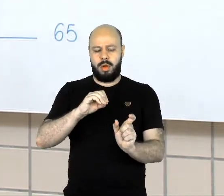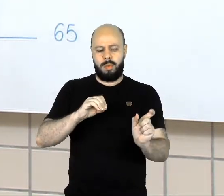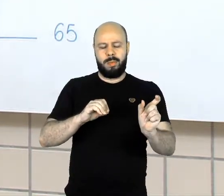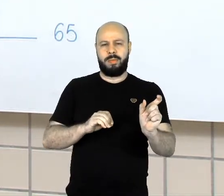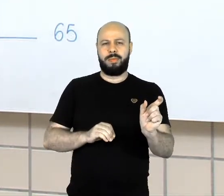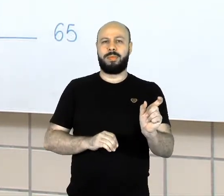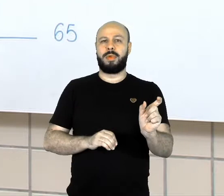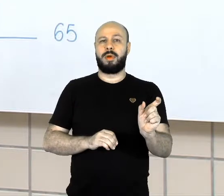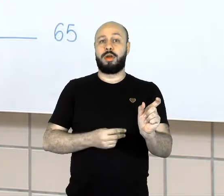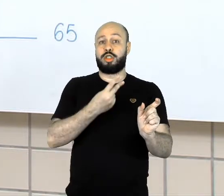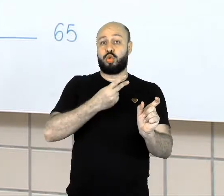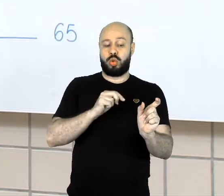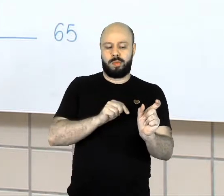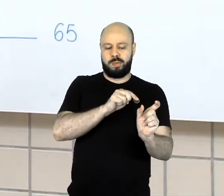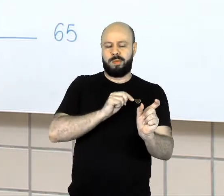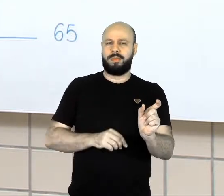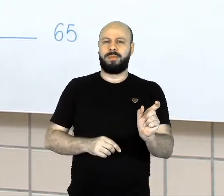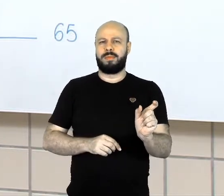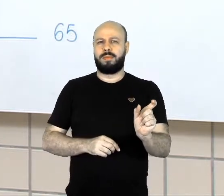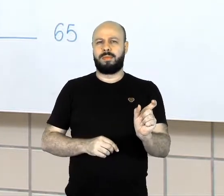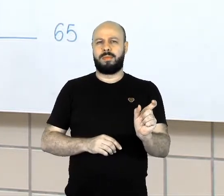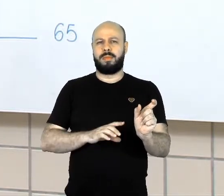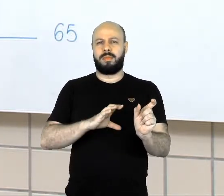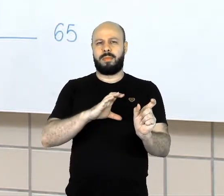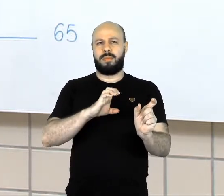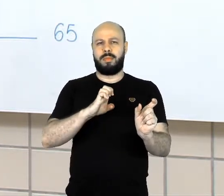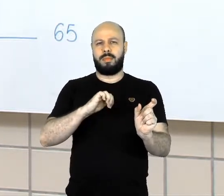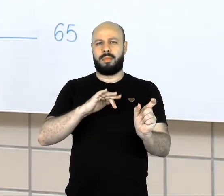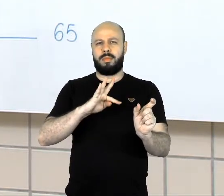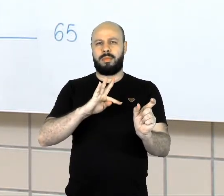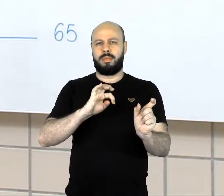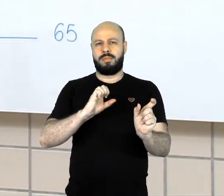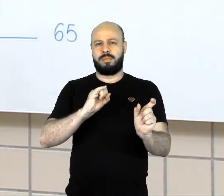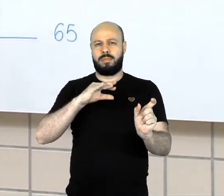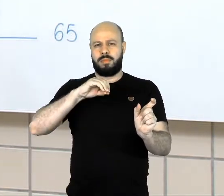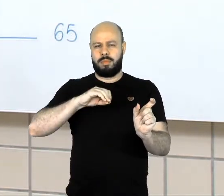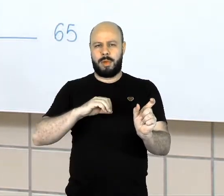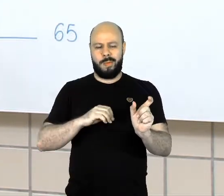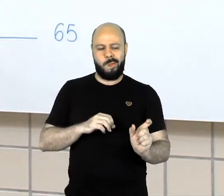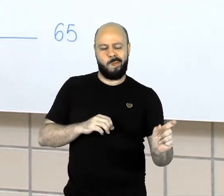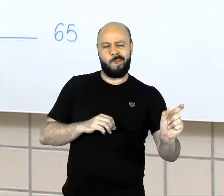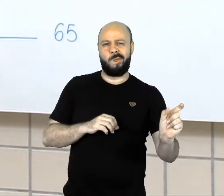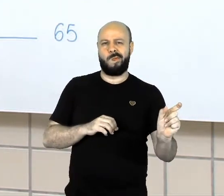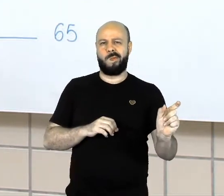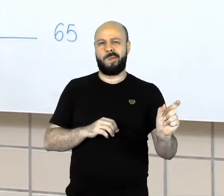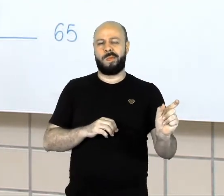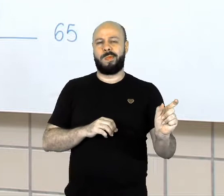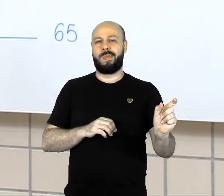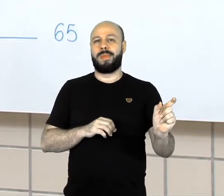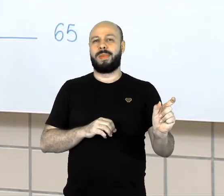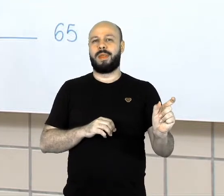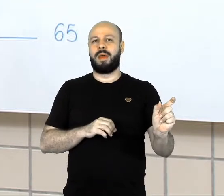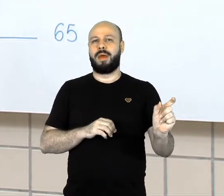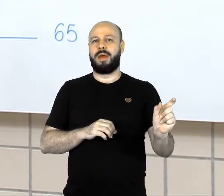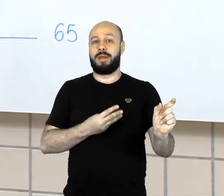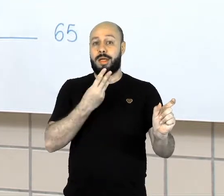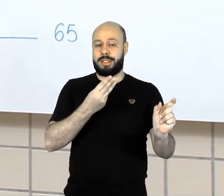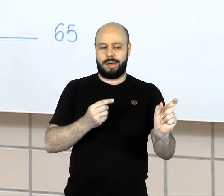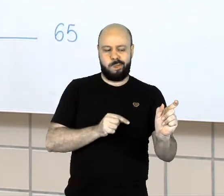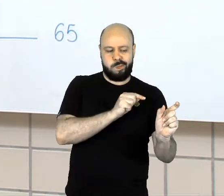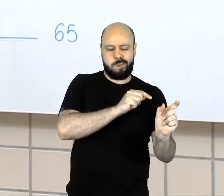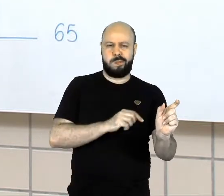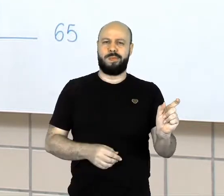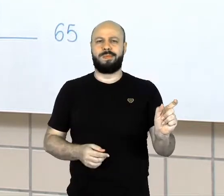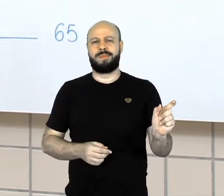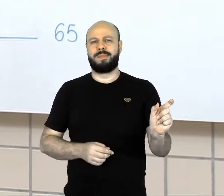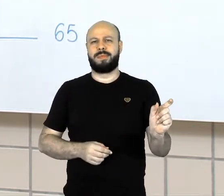depois, a segunda depois da vírgula, se chama centésimo. E a que vem depois, né, a terceira casa